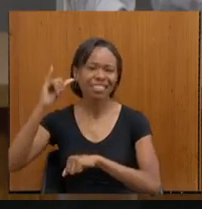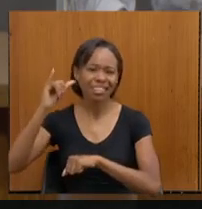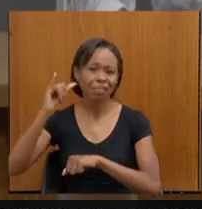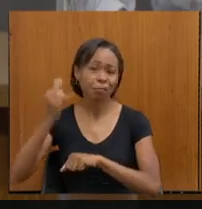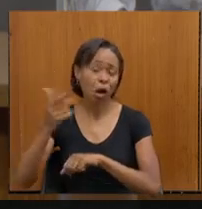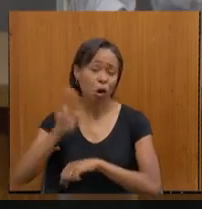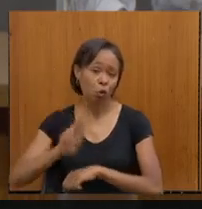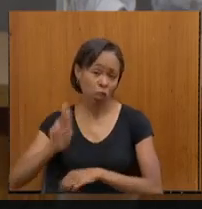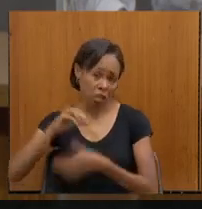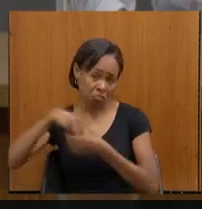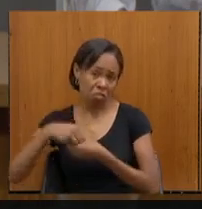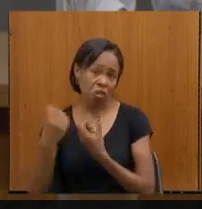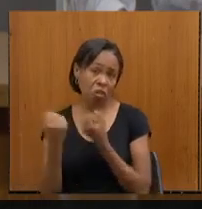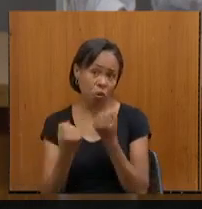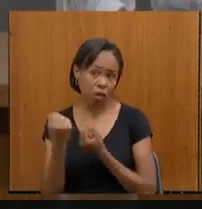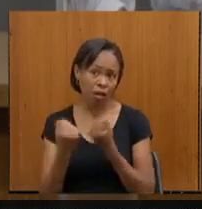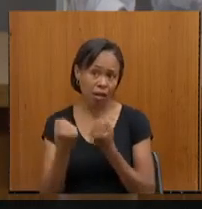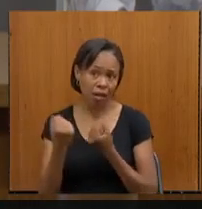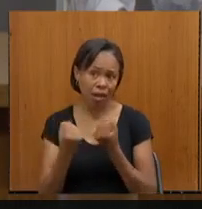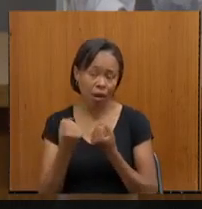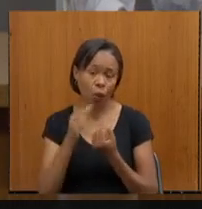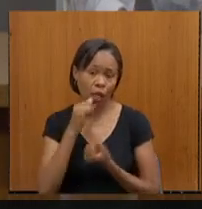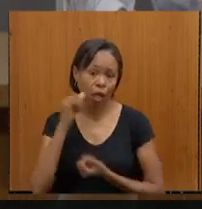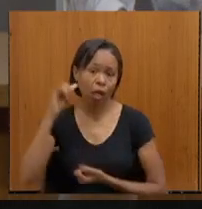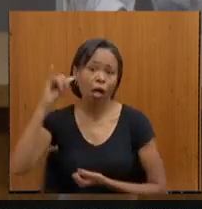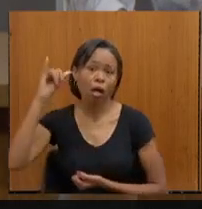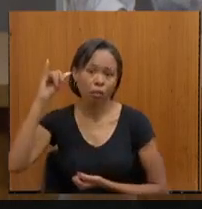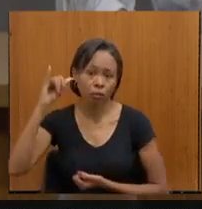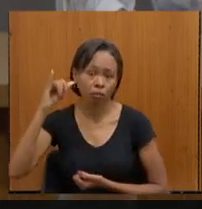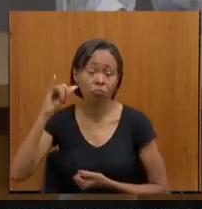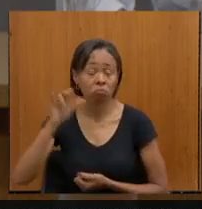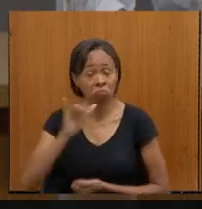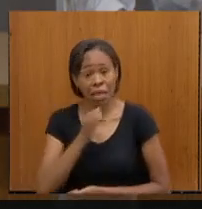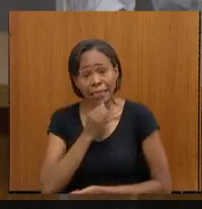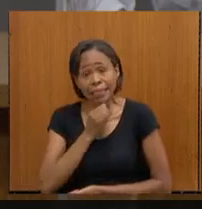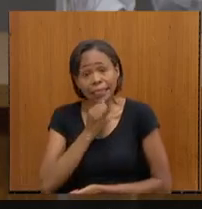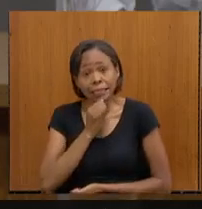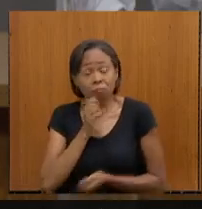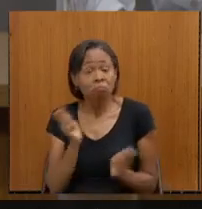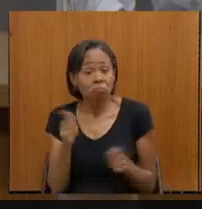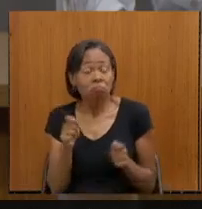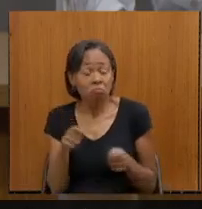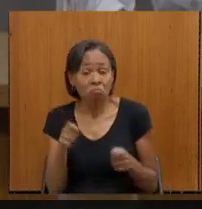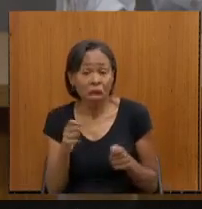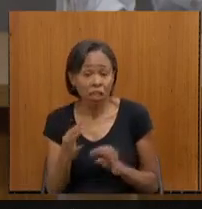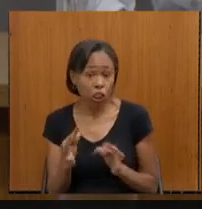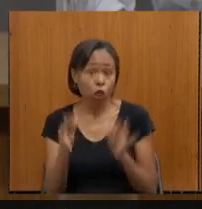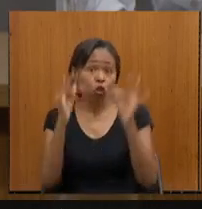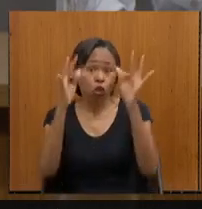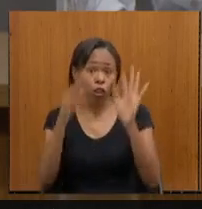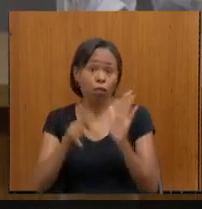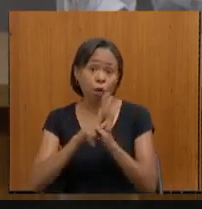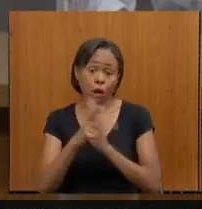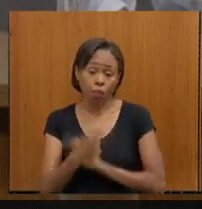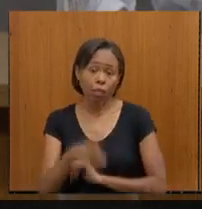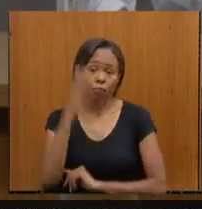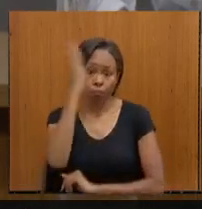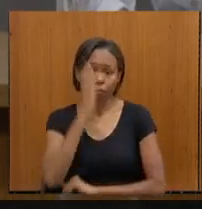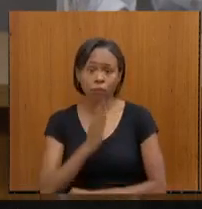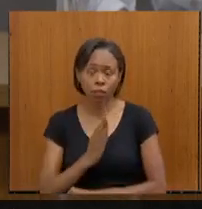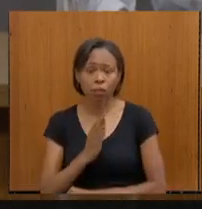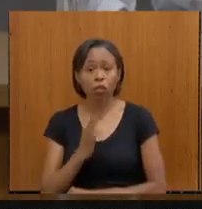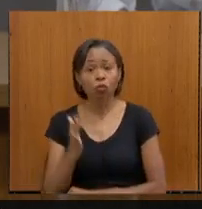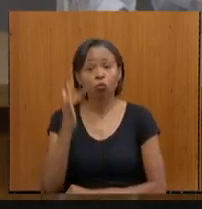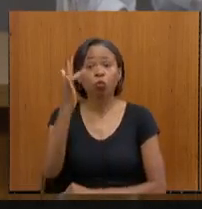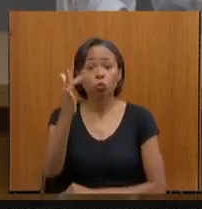num cabo elétrico por exemplo Então isso é uma uma tecnologia uma possibilidade de uma tecnologia brasileira que também